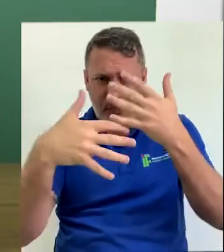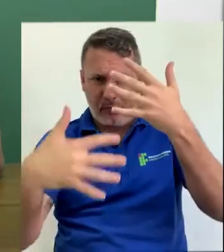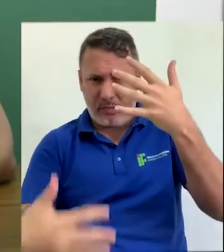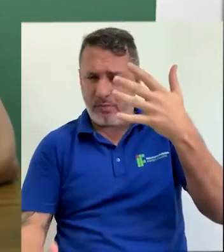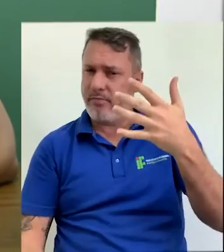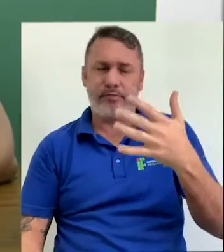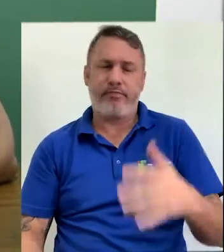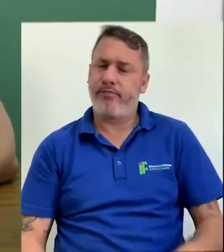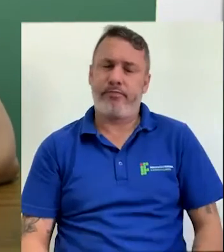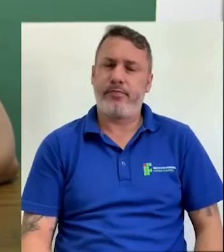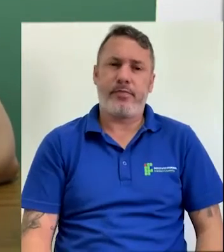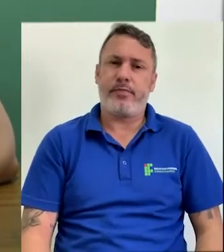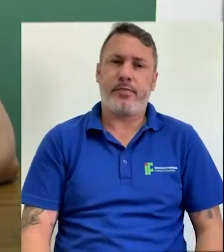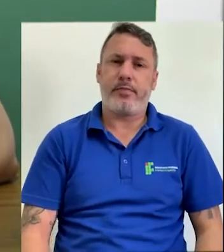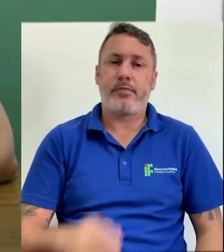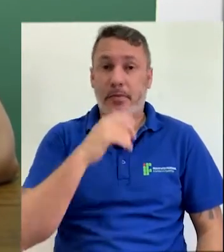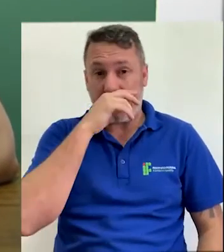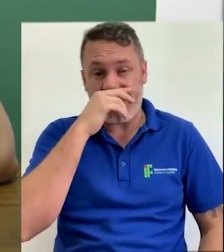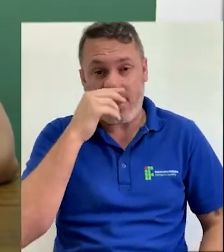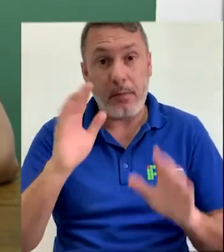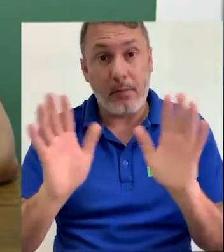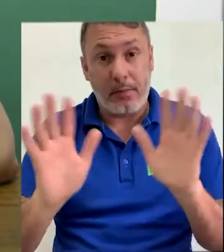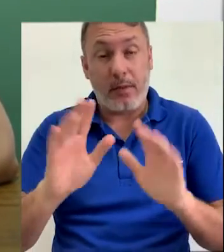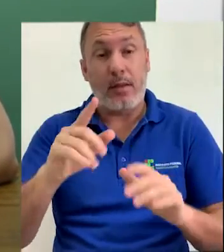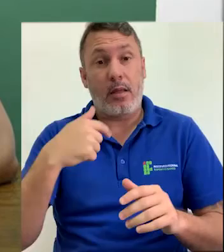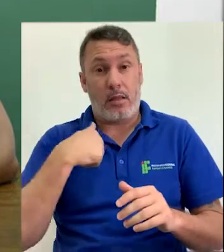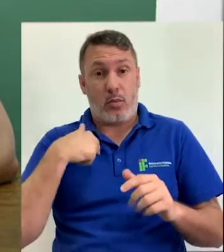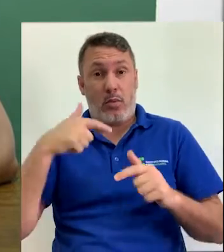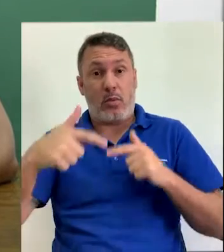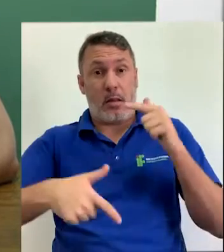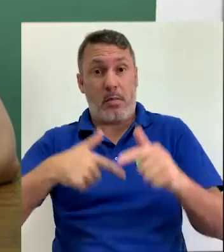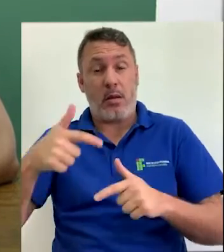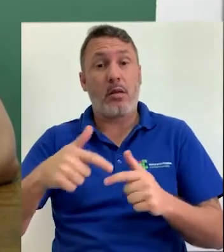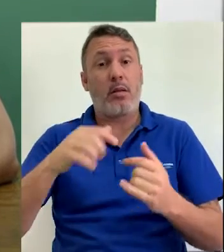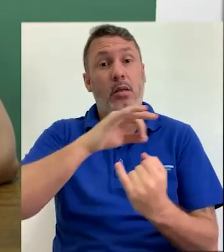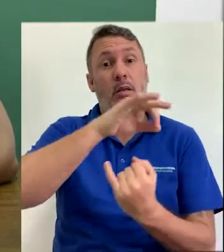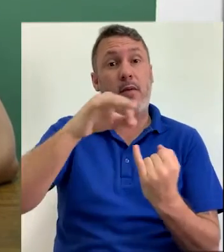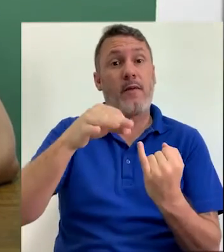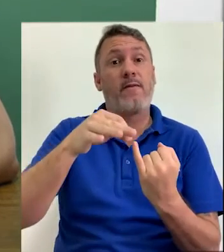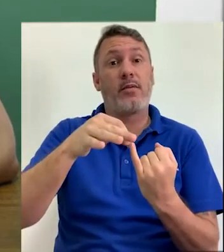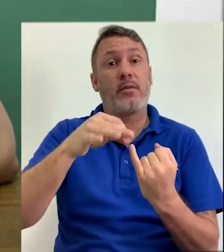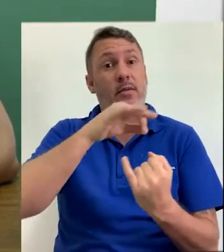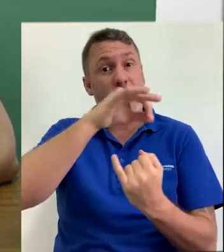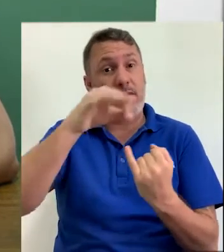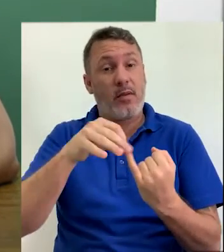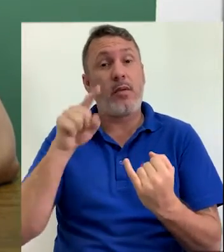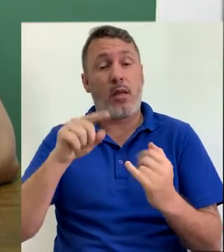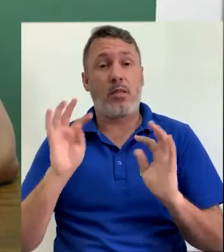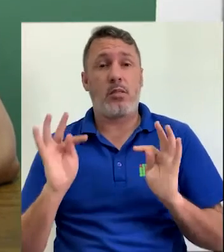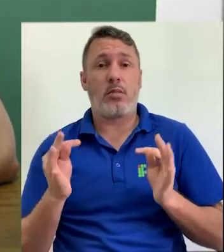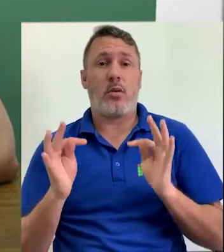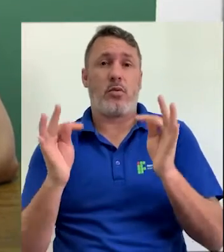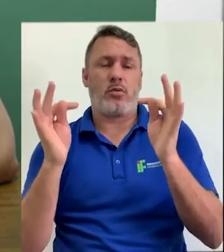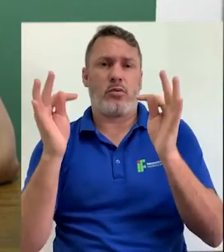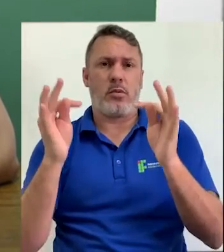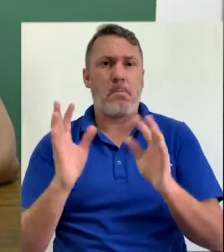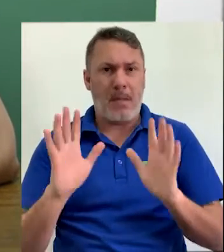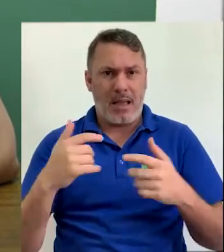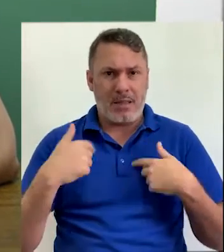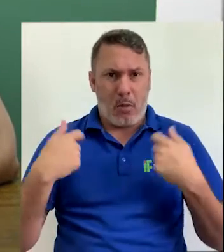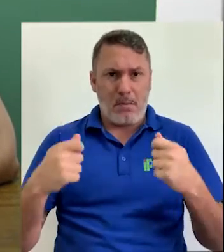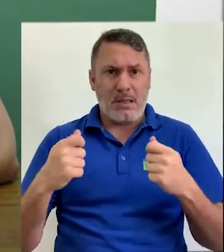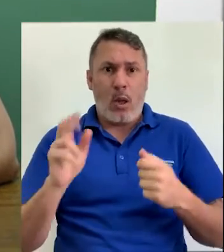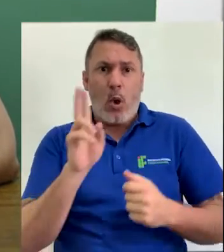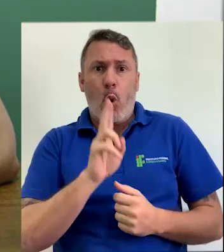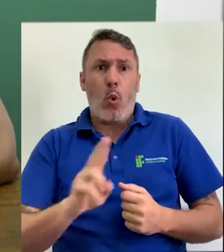Pessoal, eu trabalho numa escola tecnológica. Eu trabalho com tecnologia. Mas eu não preciso